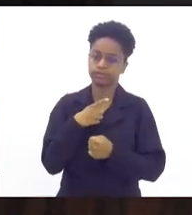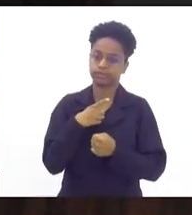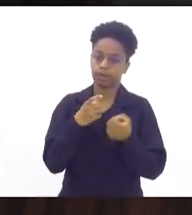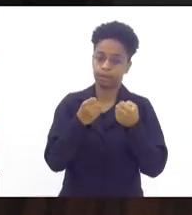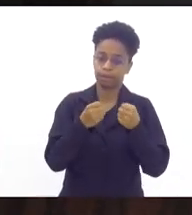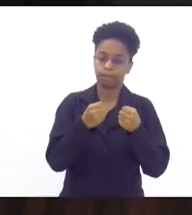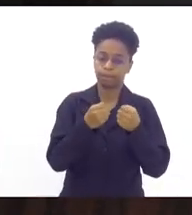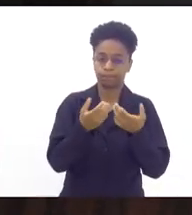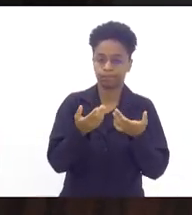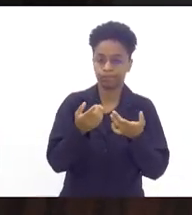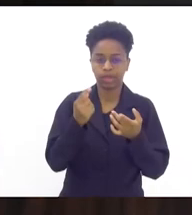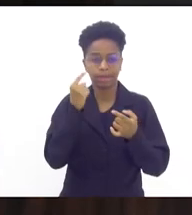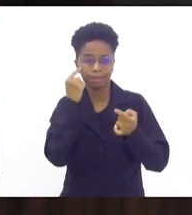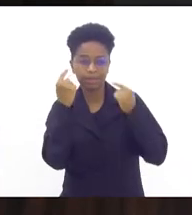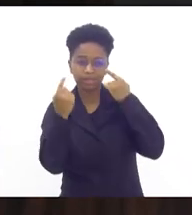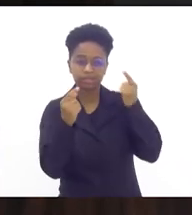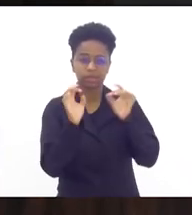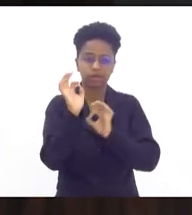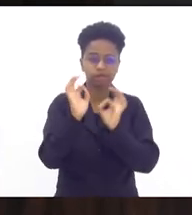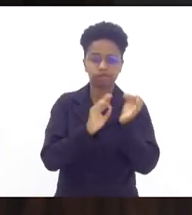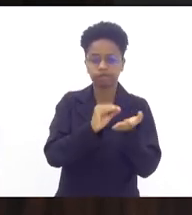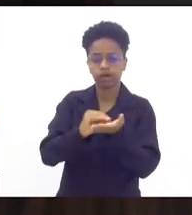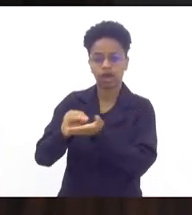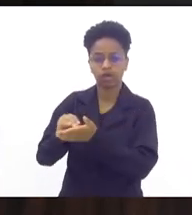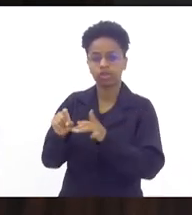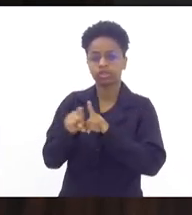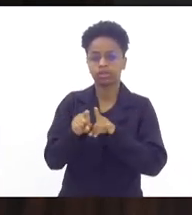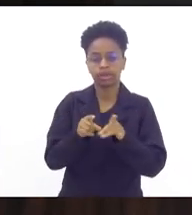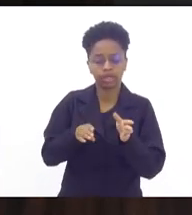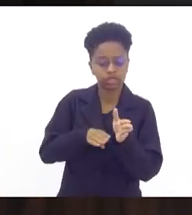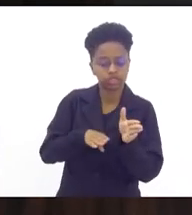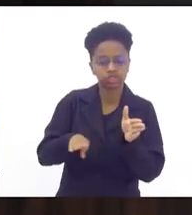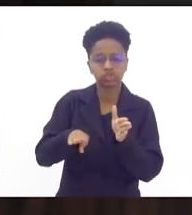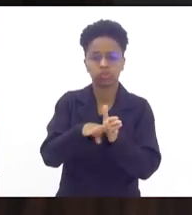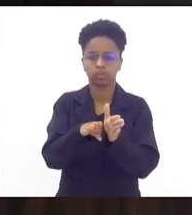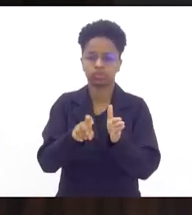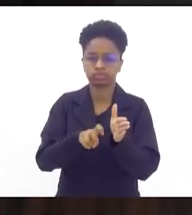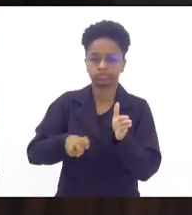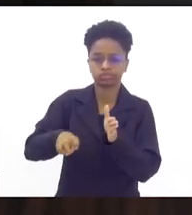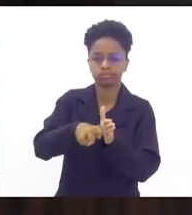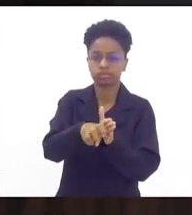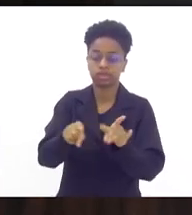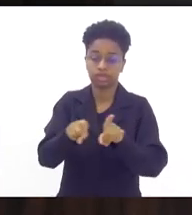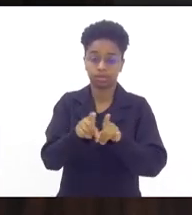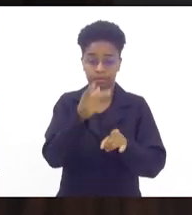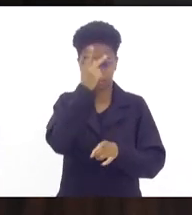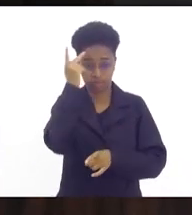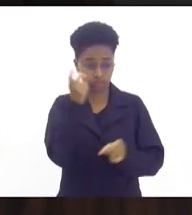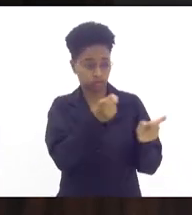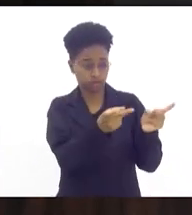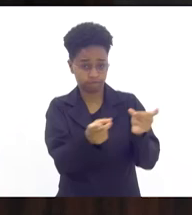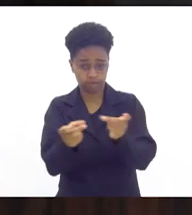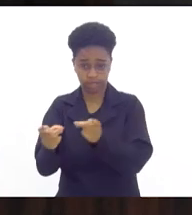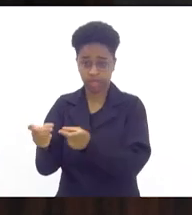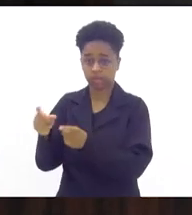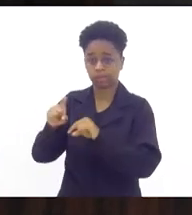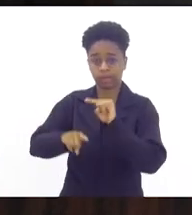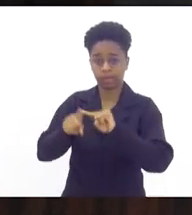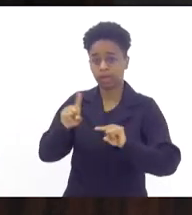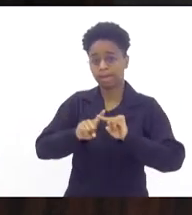questionamento a desordem ao estacionamento ambulantes com a falta de sinalização